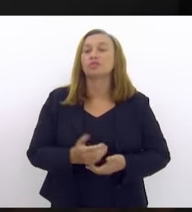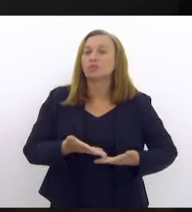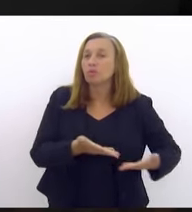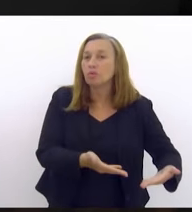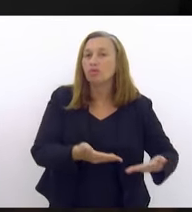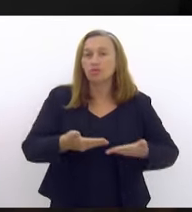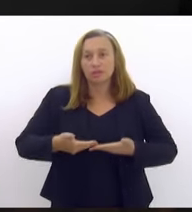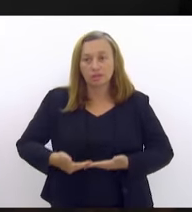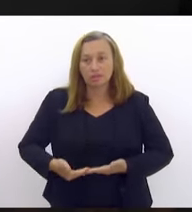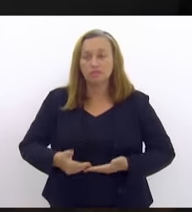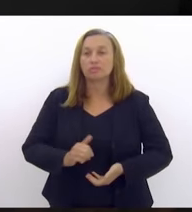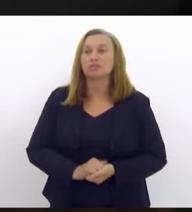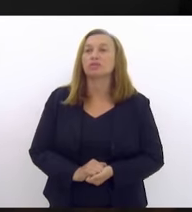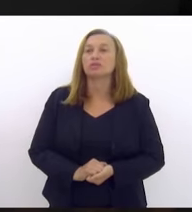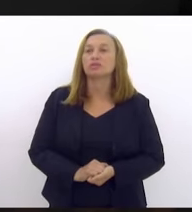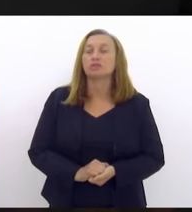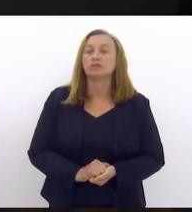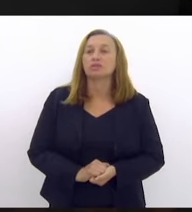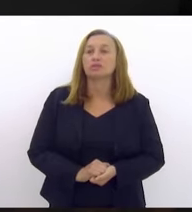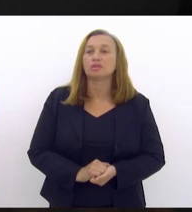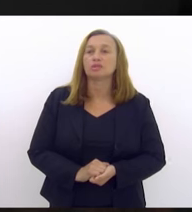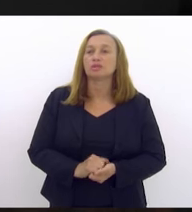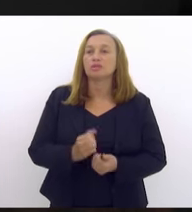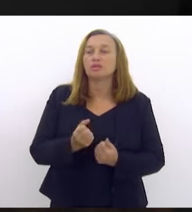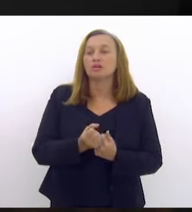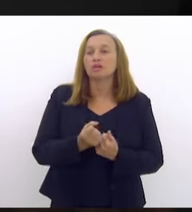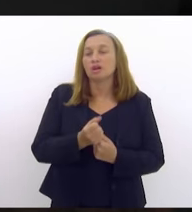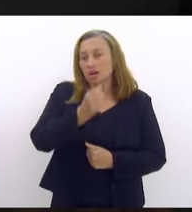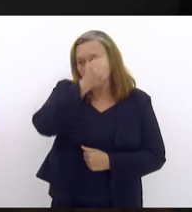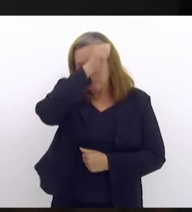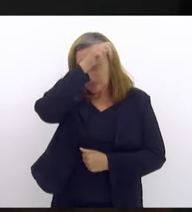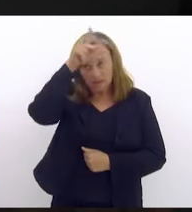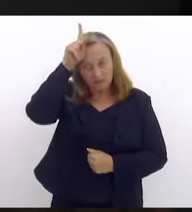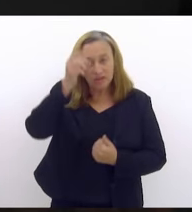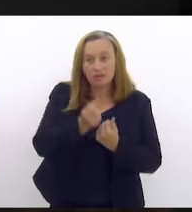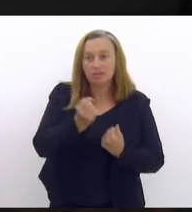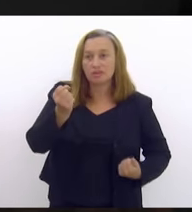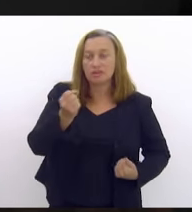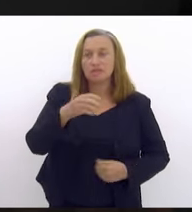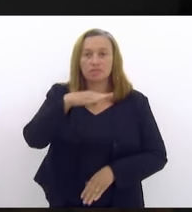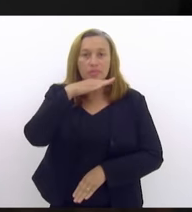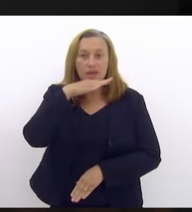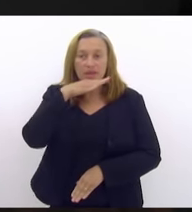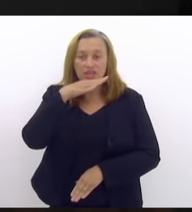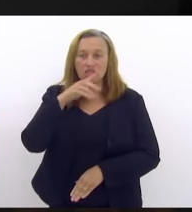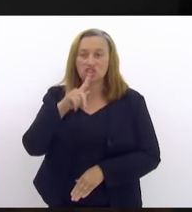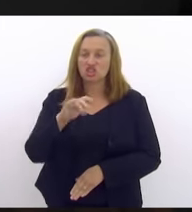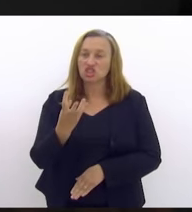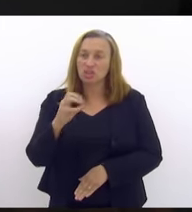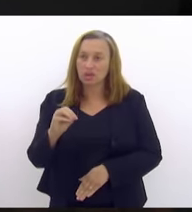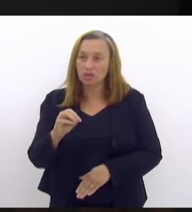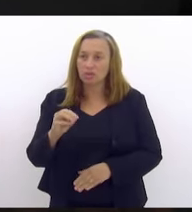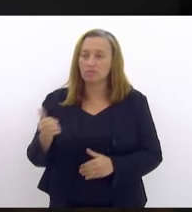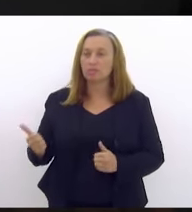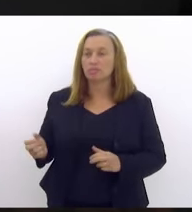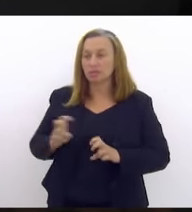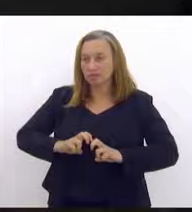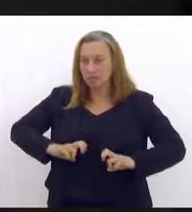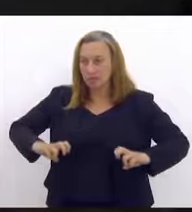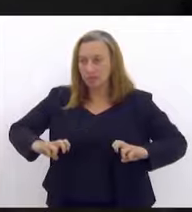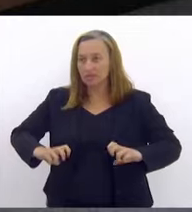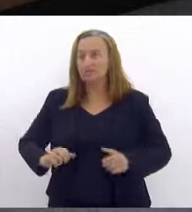convidando nosso vice-prefeito do município de Mangaratiba, Chicão da Ilha, para compor a mesa.